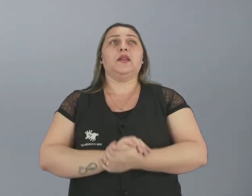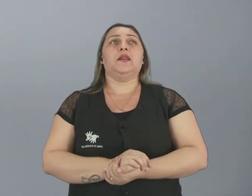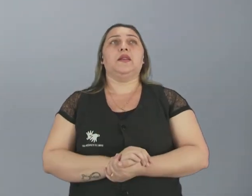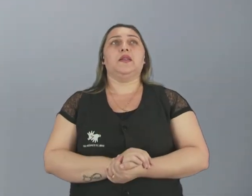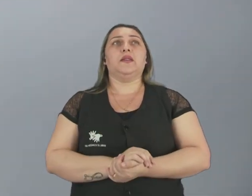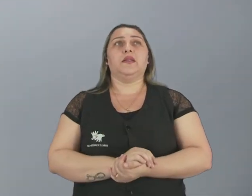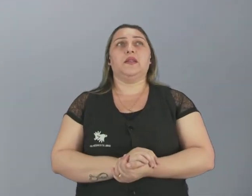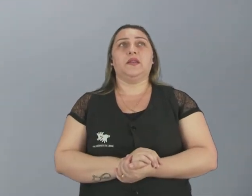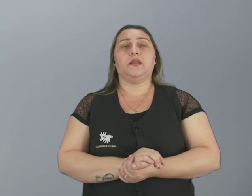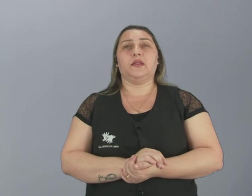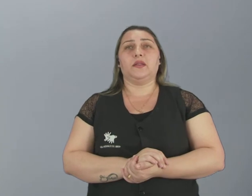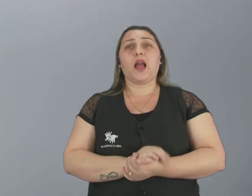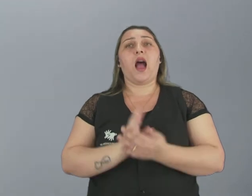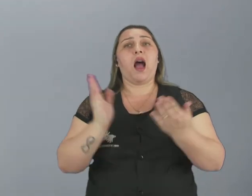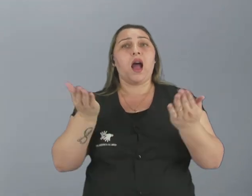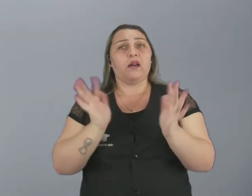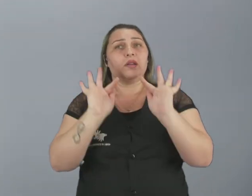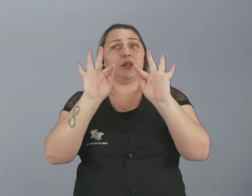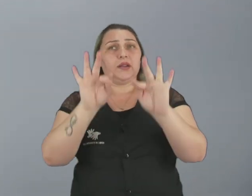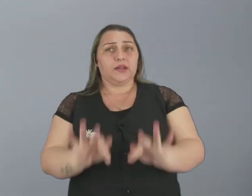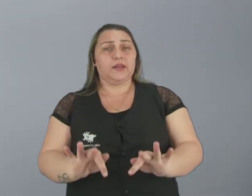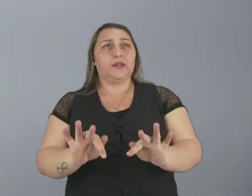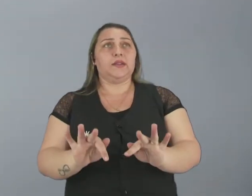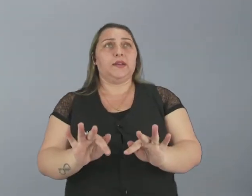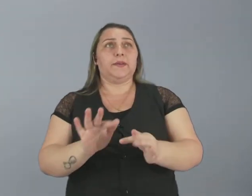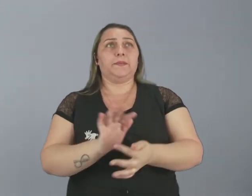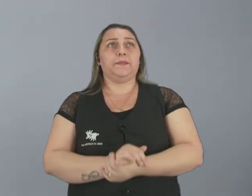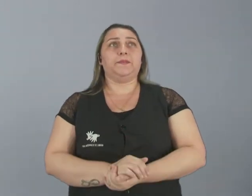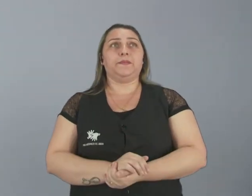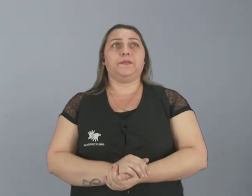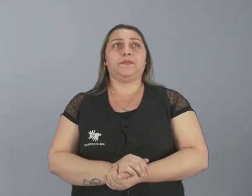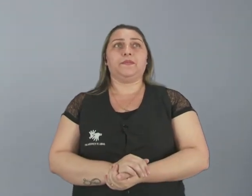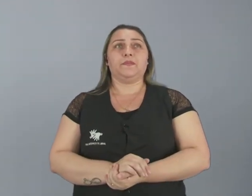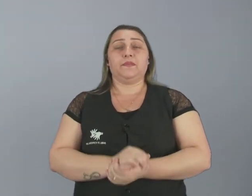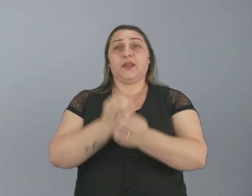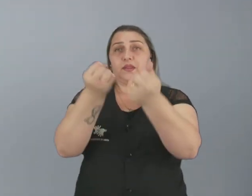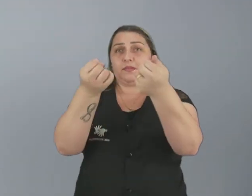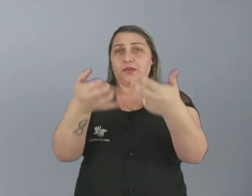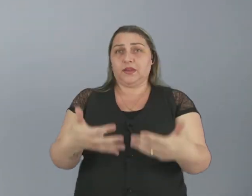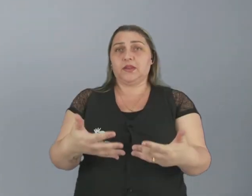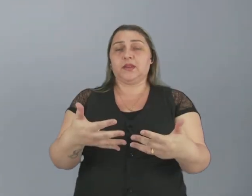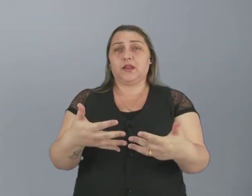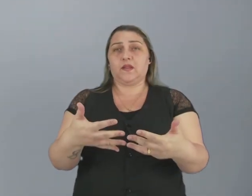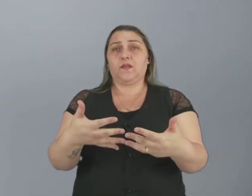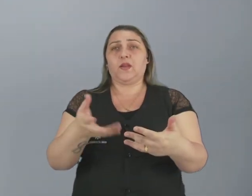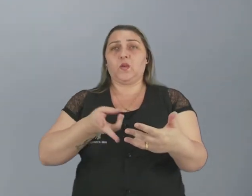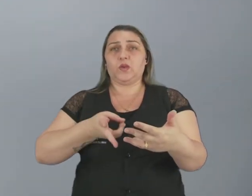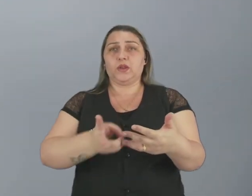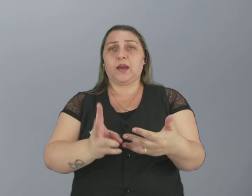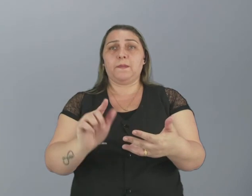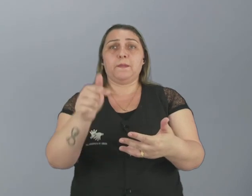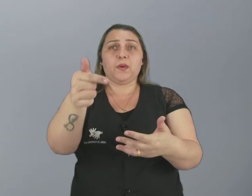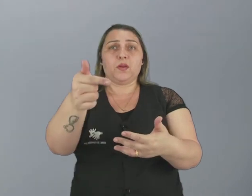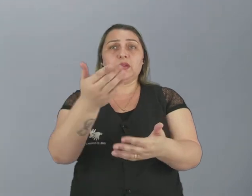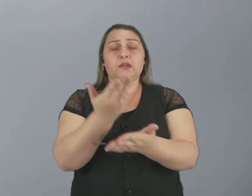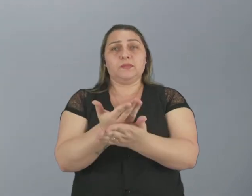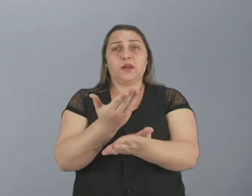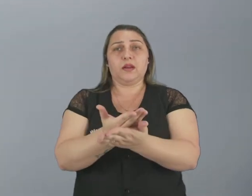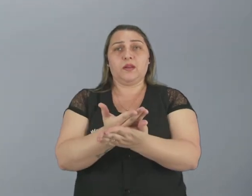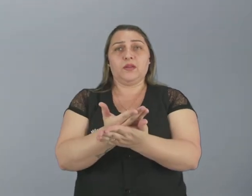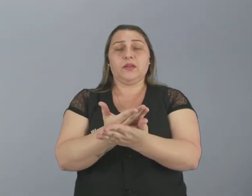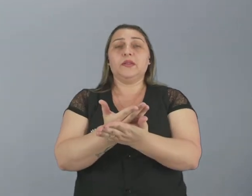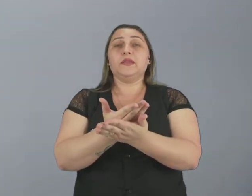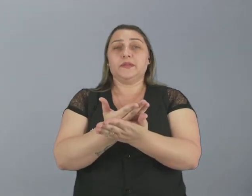E nós vamos, finalizar por aqui, nessa explicação, e vamos dar continuidade na